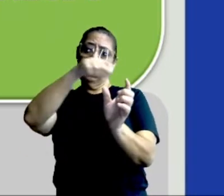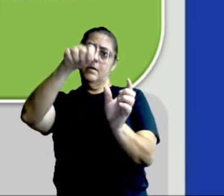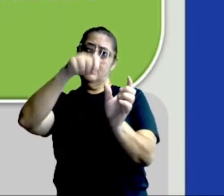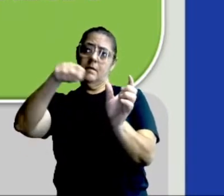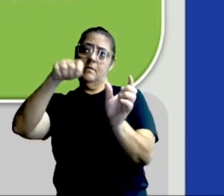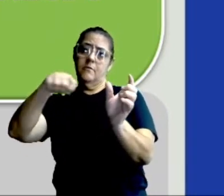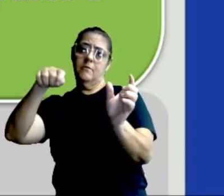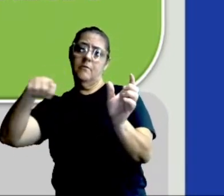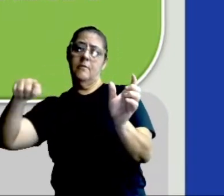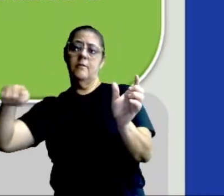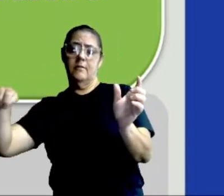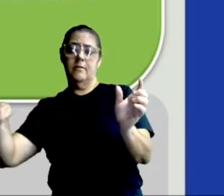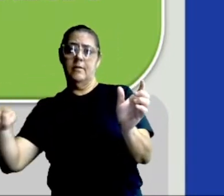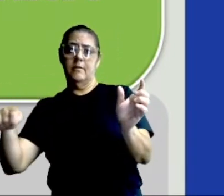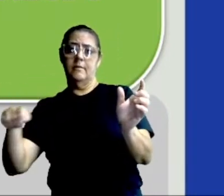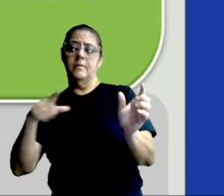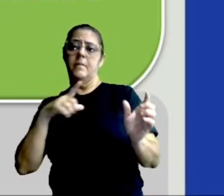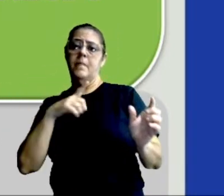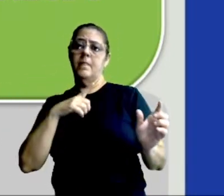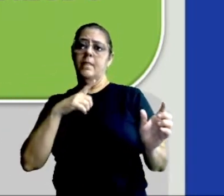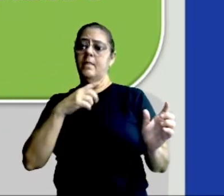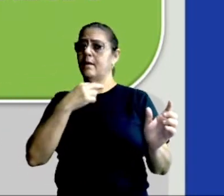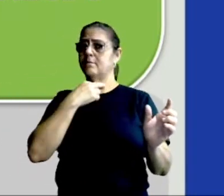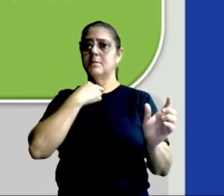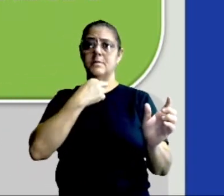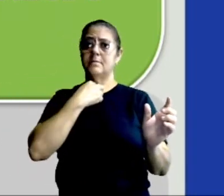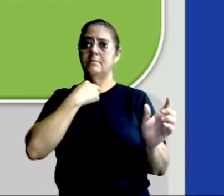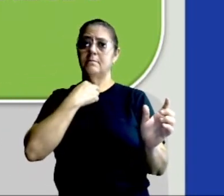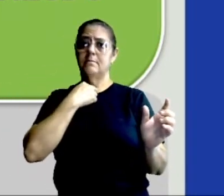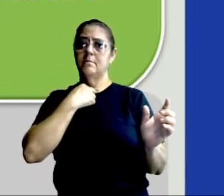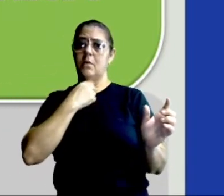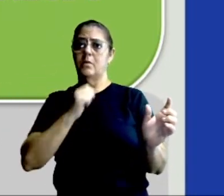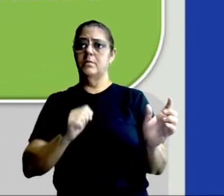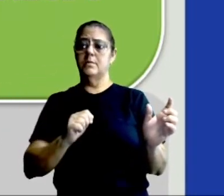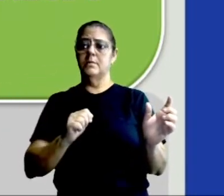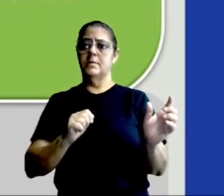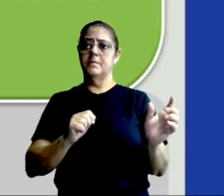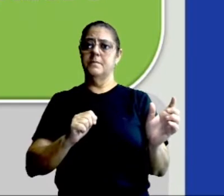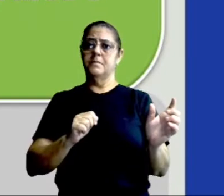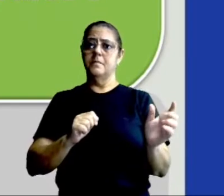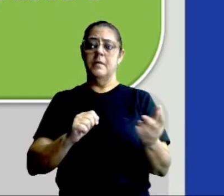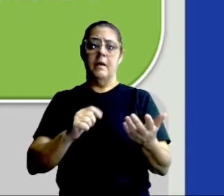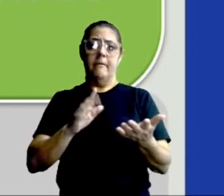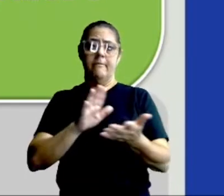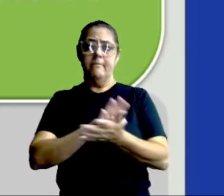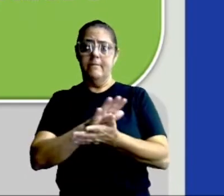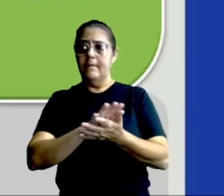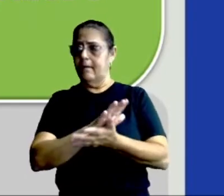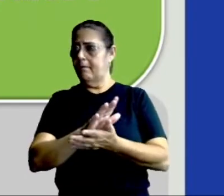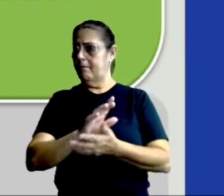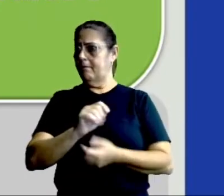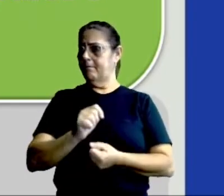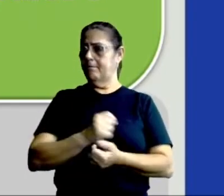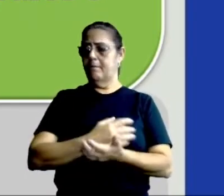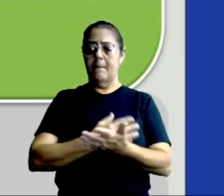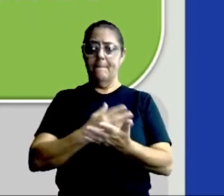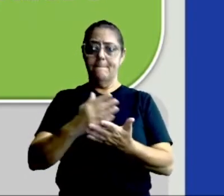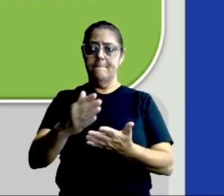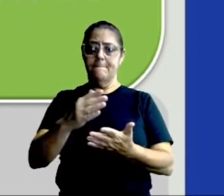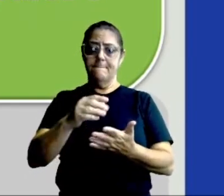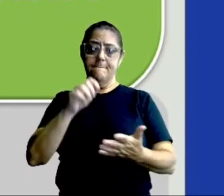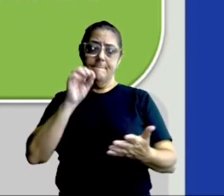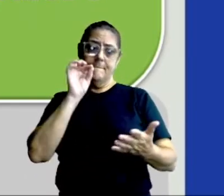E depois não sei se tem o que não se colocam marcadores então não tem marcadores no